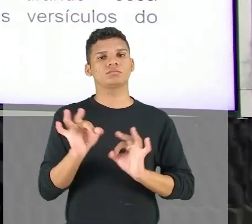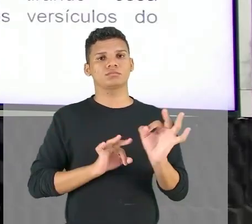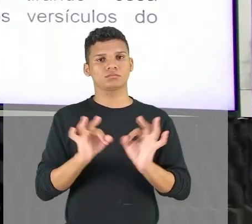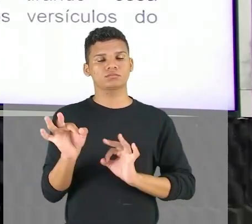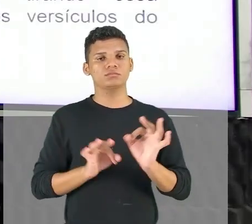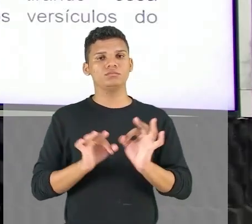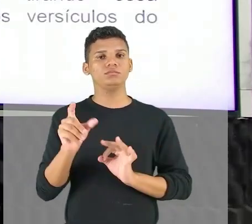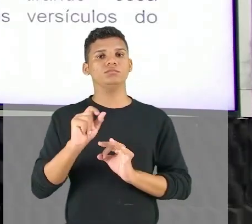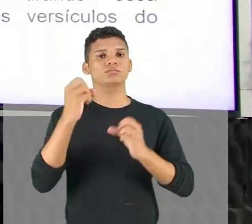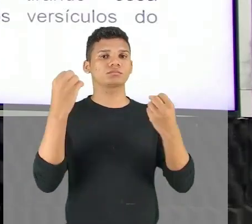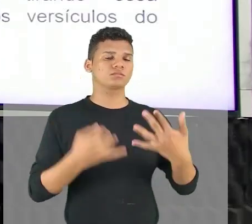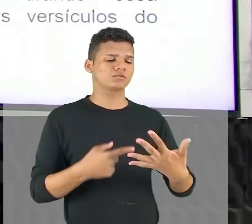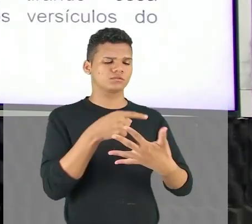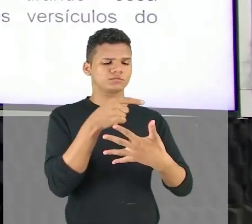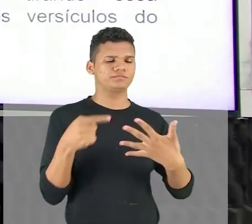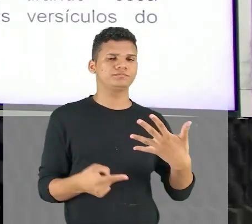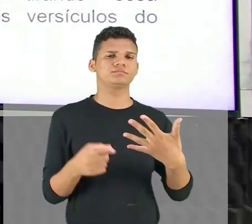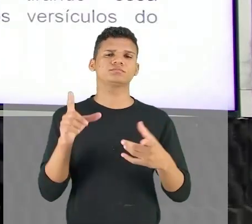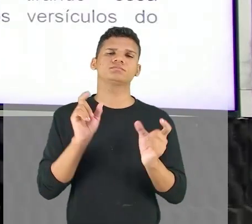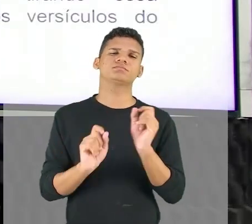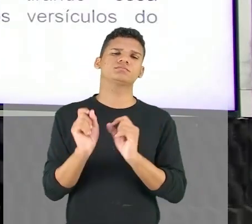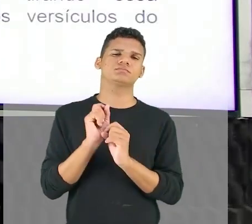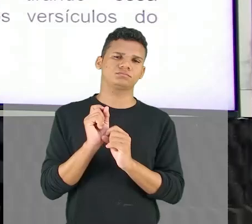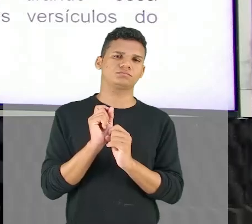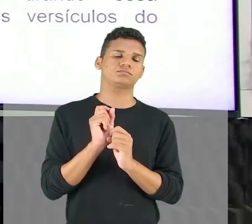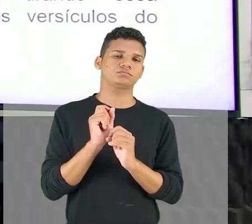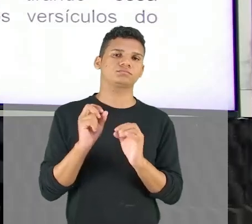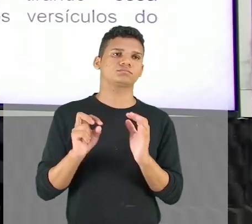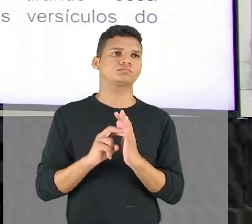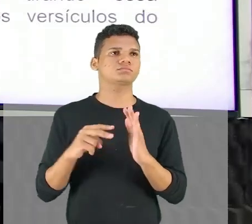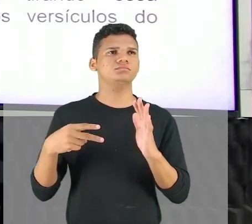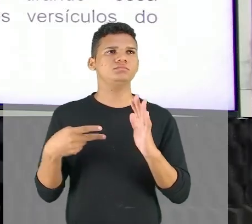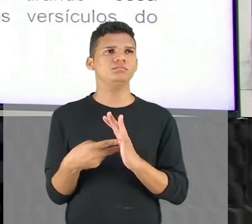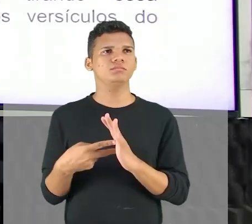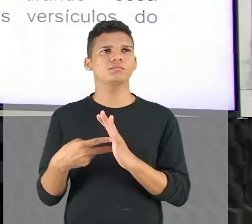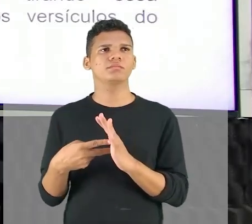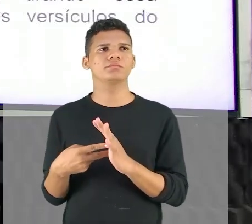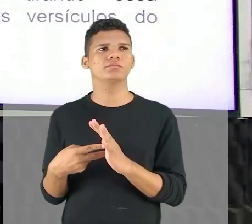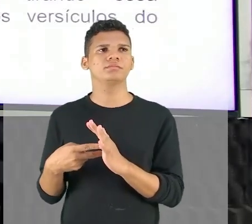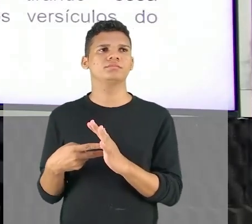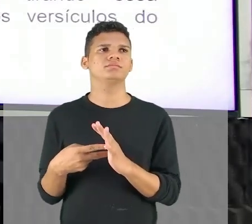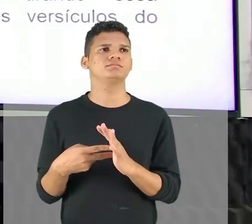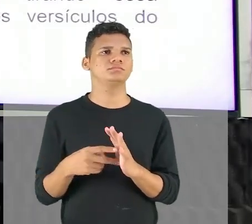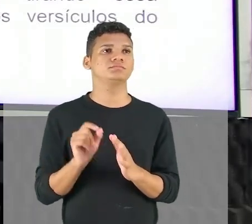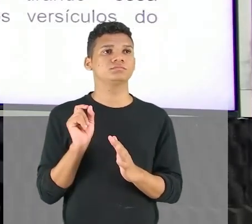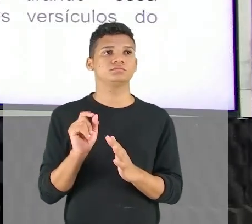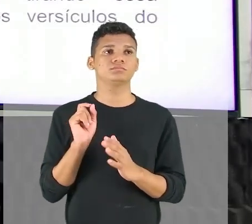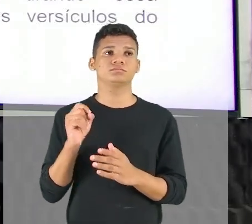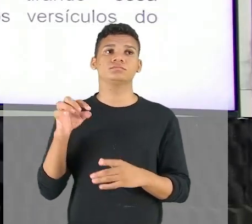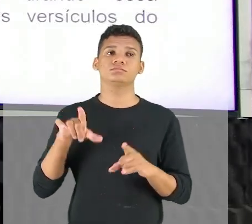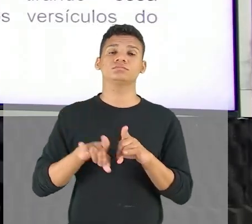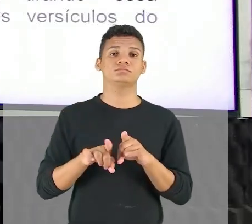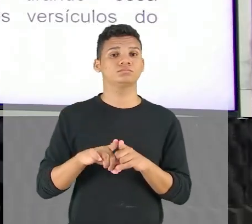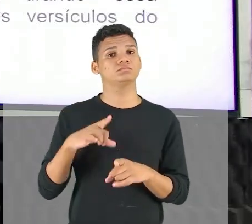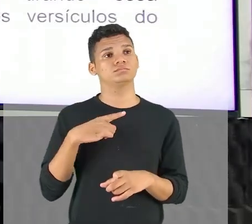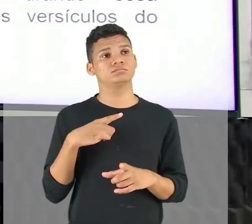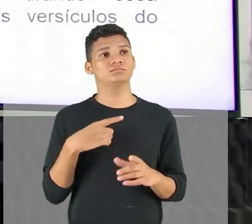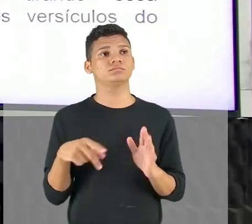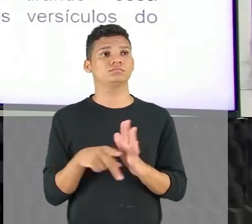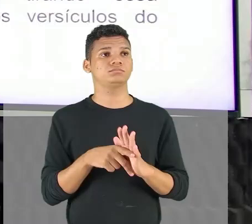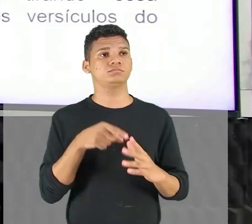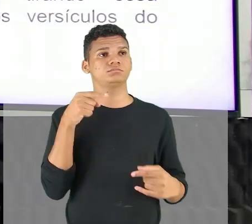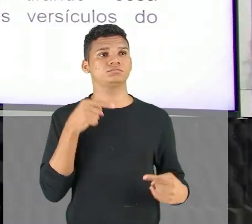algumas questões sobre o contratualismo, beleza? Que é uma filosofia de cunho completamente político.